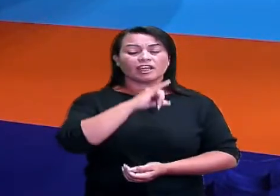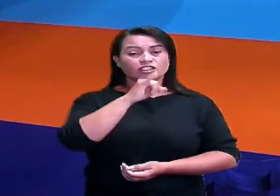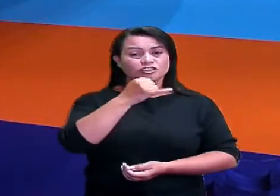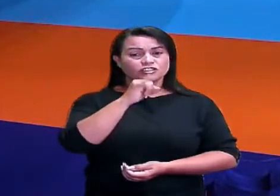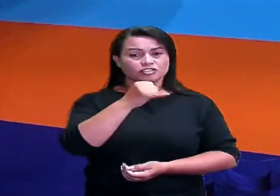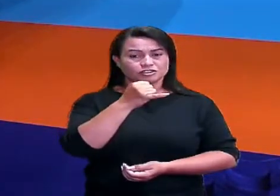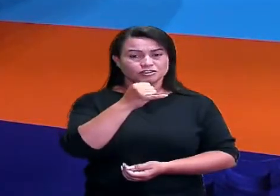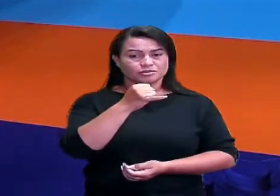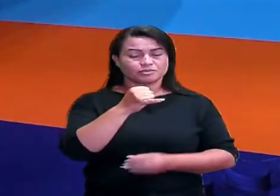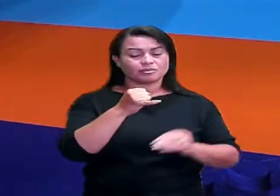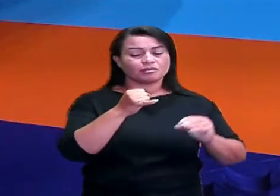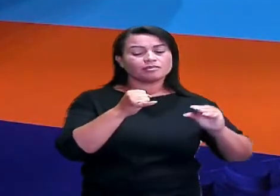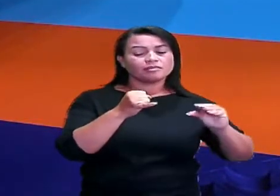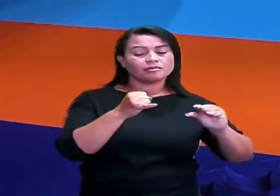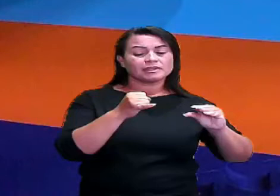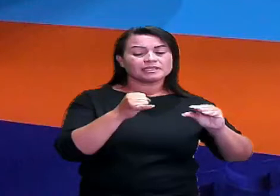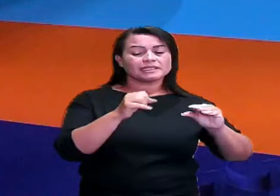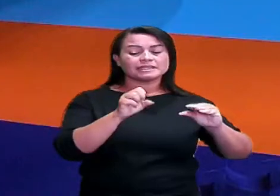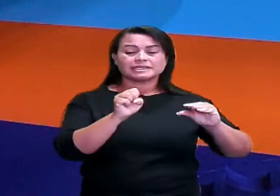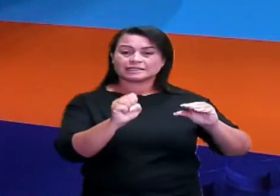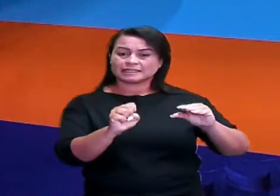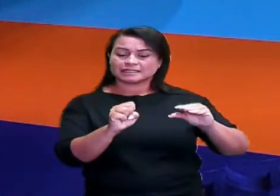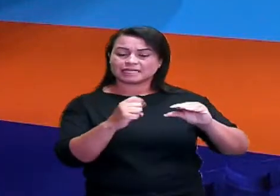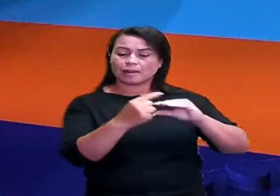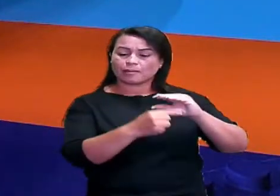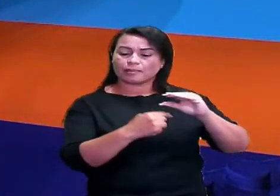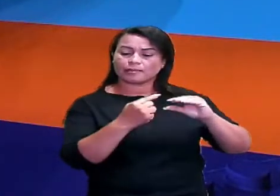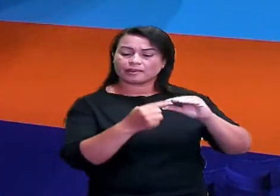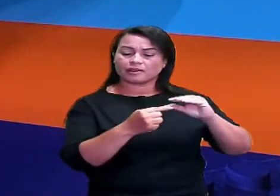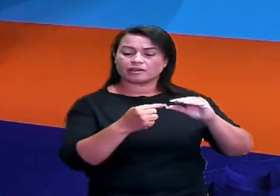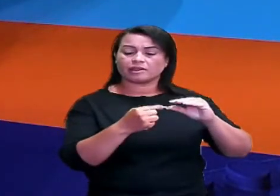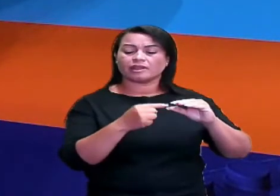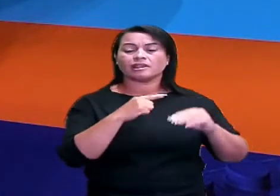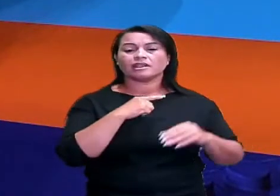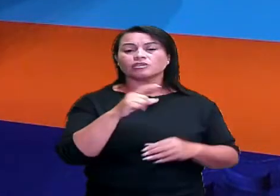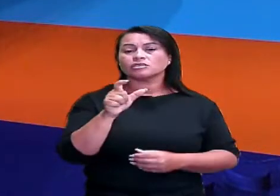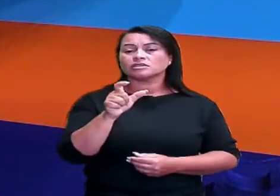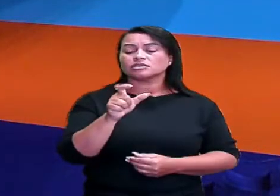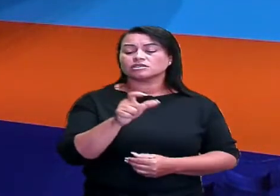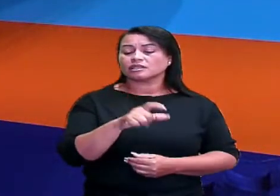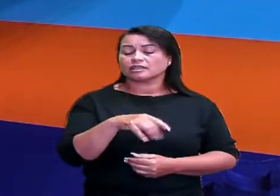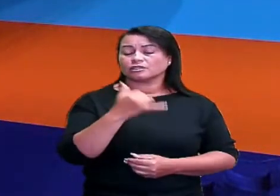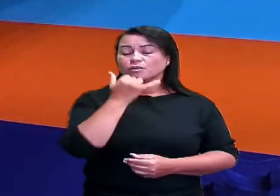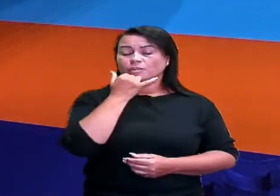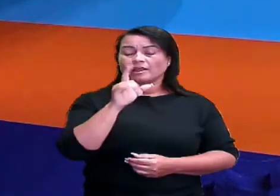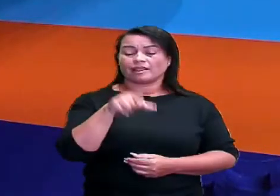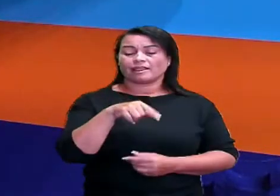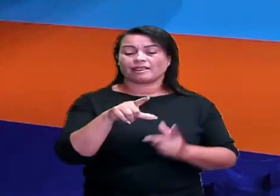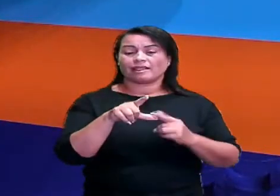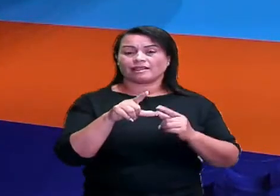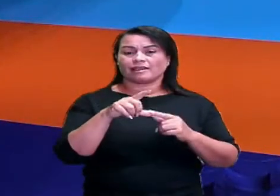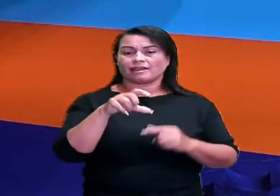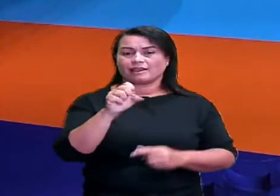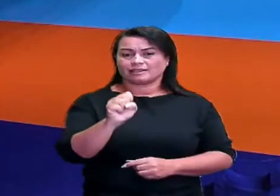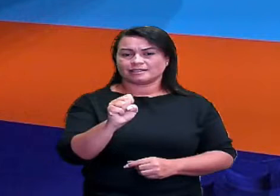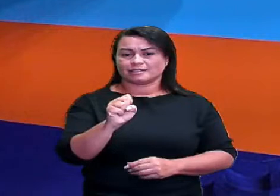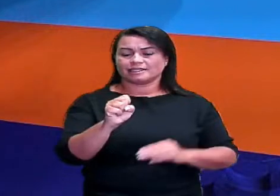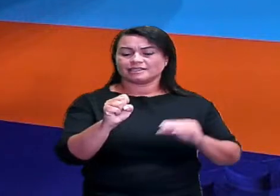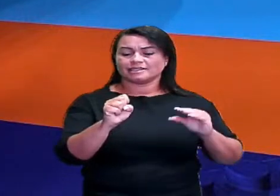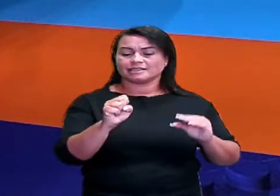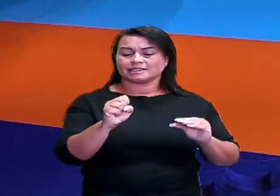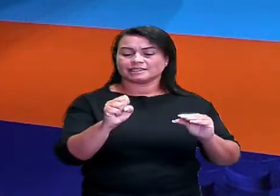letra J, que é a letra X, que é a letra S, aqui é a letra S, que vai